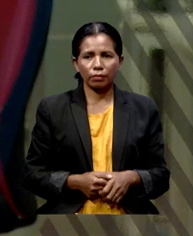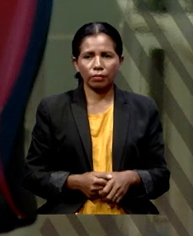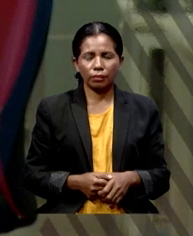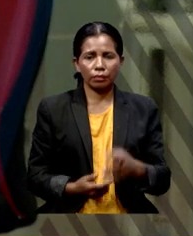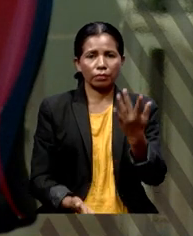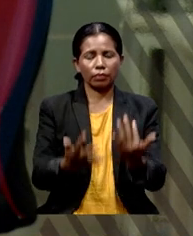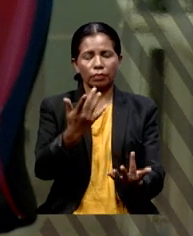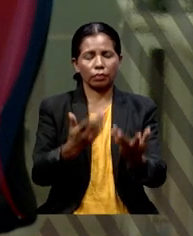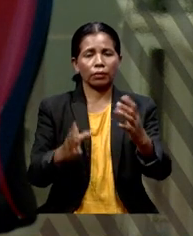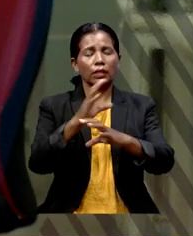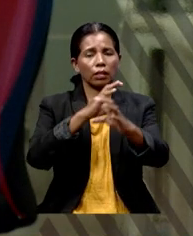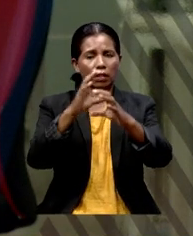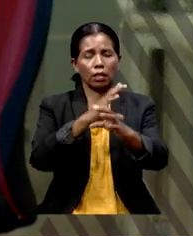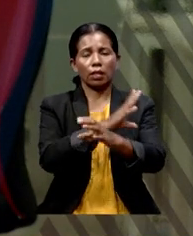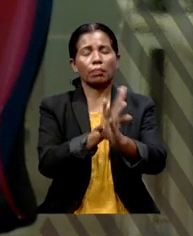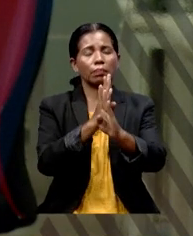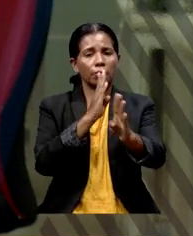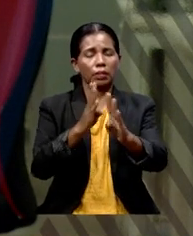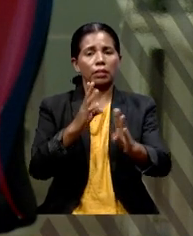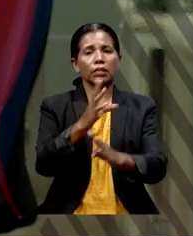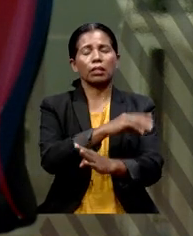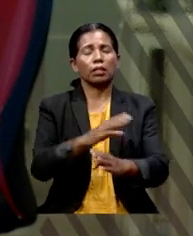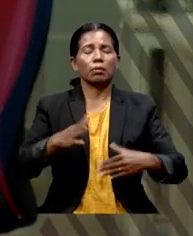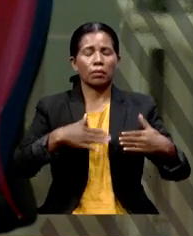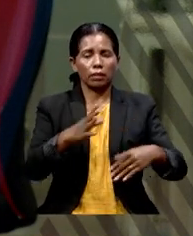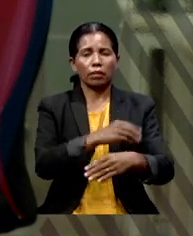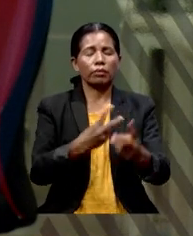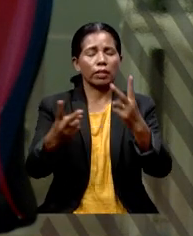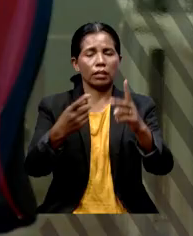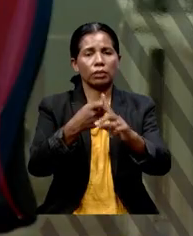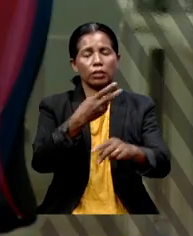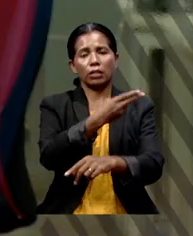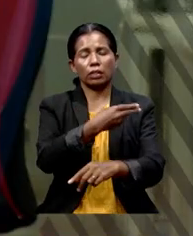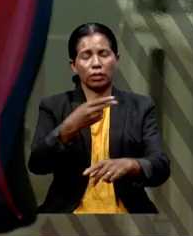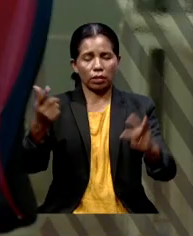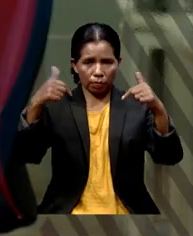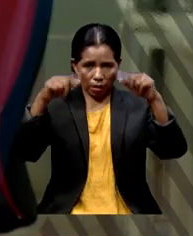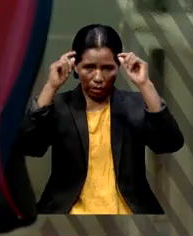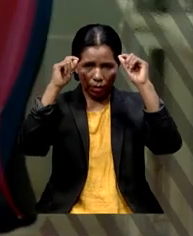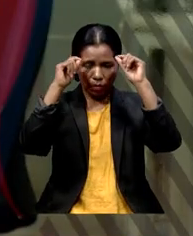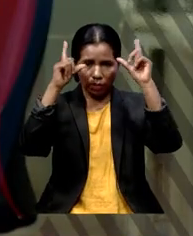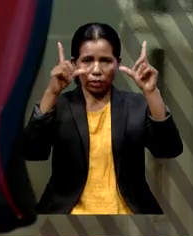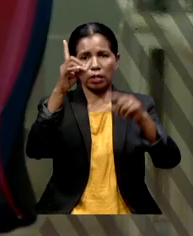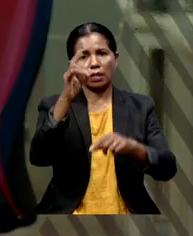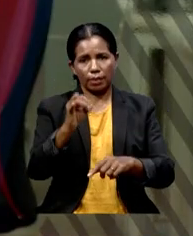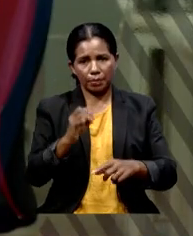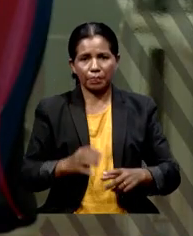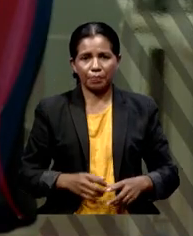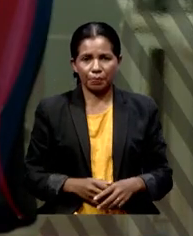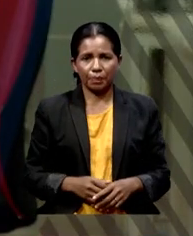Hay un autocarro babado que expresa ya que fue Indonesia, venir a la viaje en Husi Kupan a Tumai Adili.